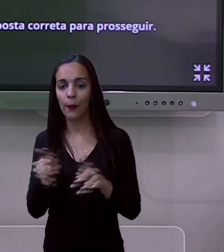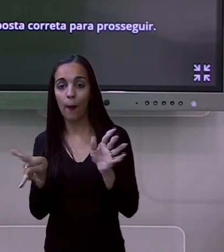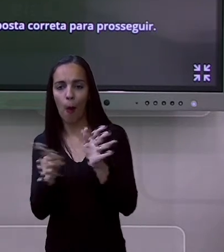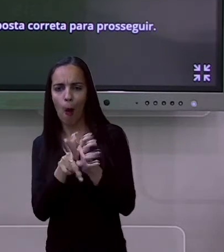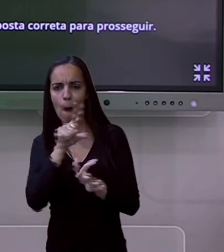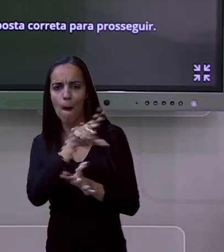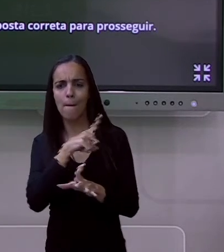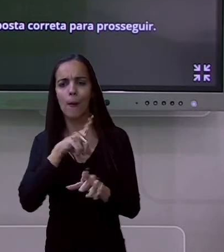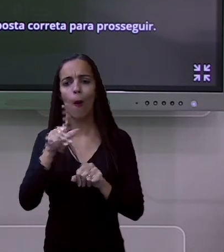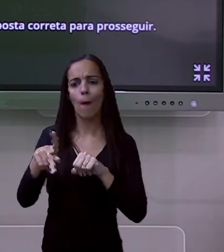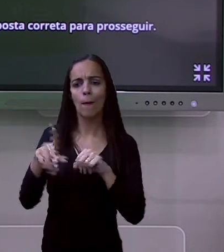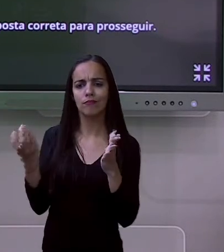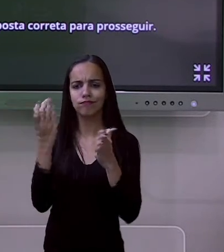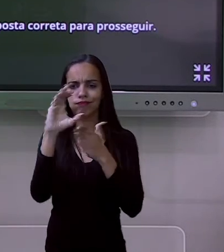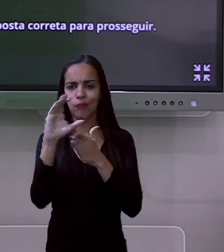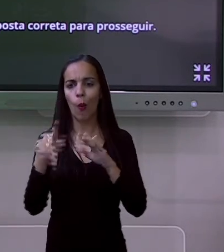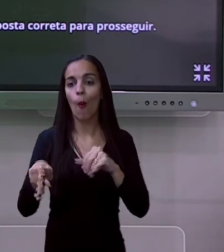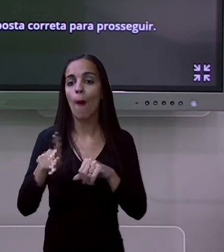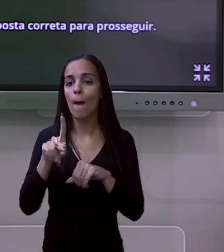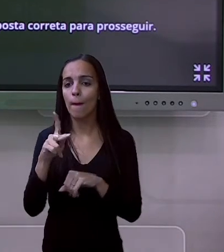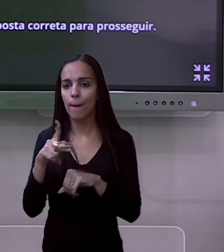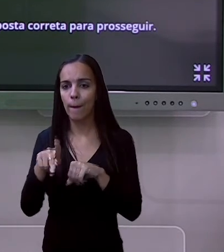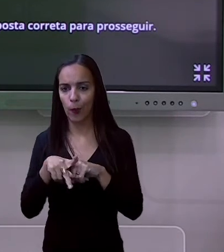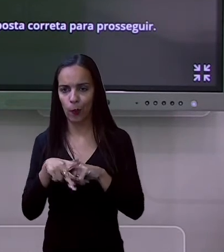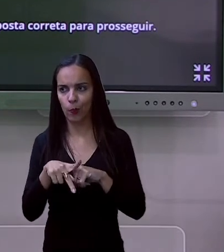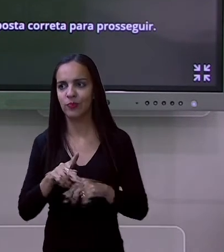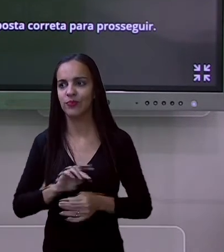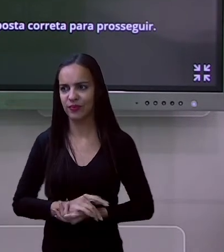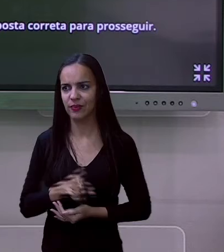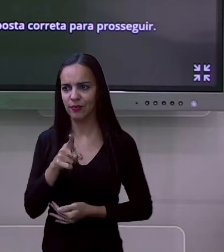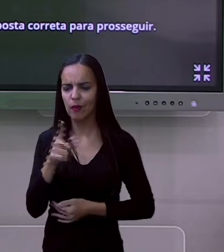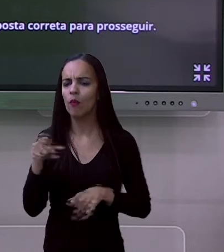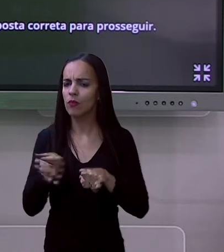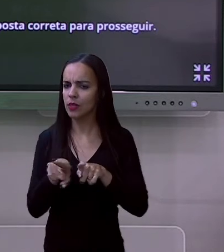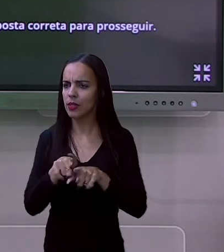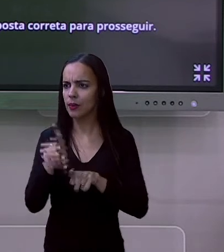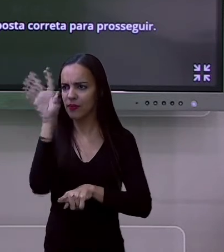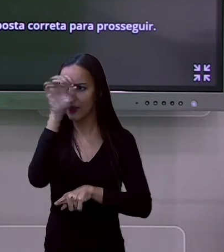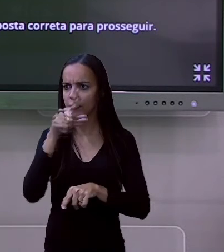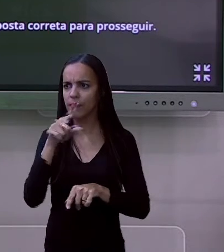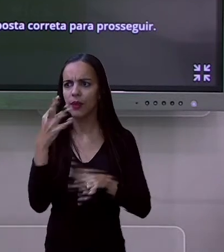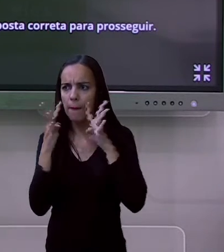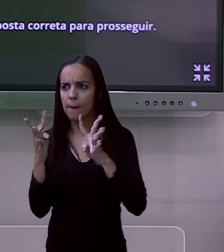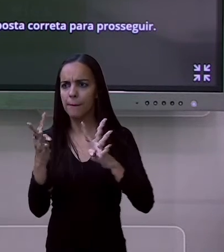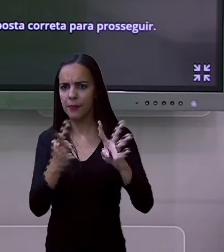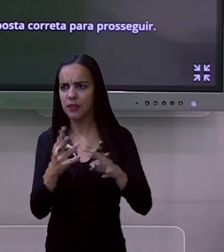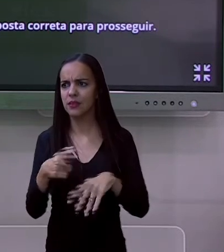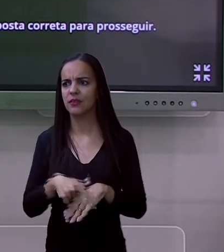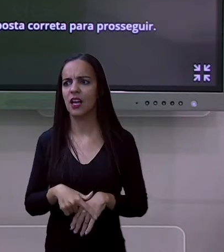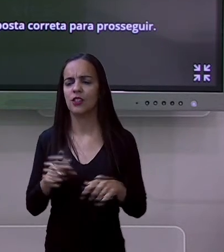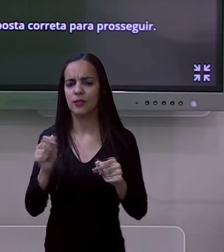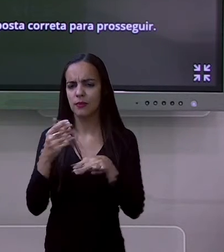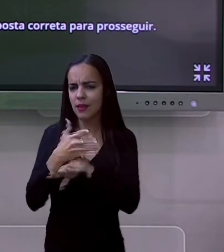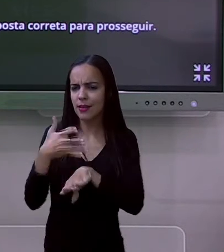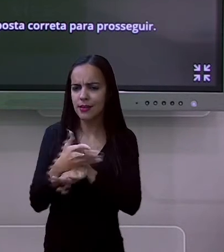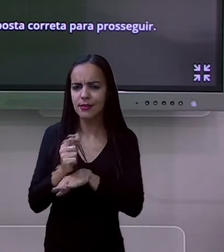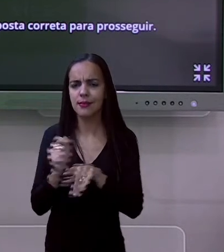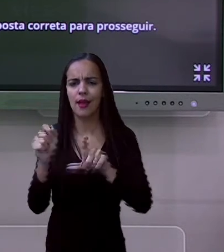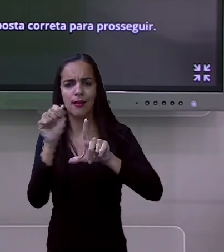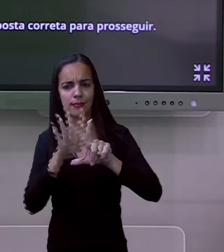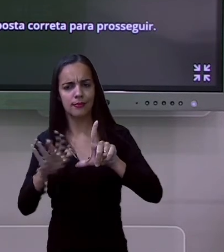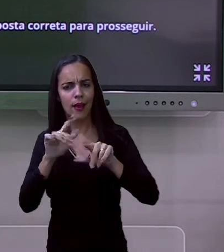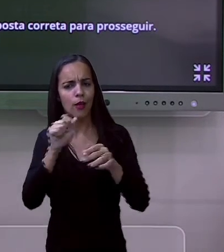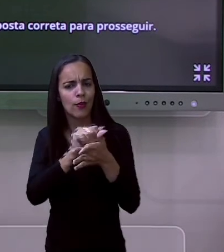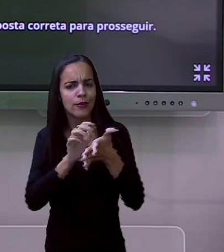pronominal. Tomara que eu acerte tudo. Com certeza eu vou acertar tudo. E vocês também, pessoal. Tem que acertar todas as atividades aqui comigo, viu?